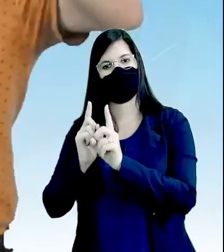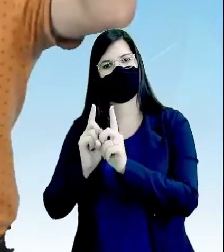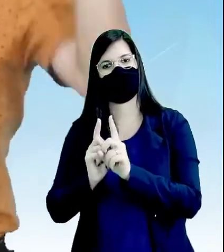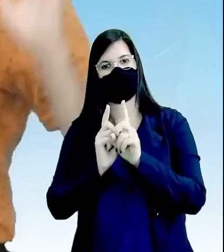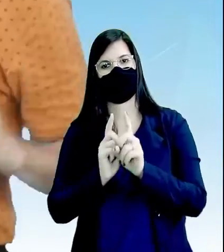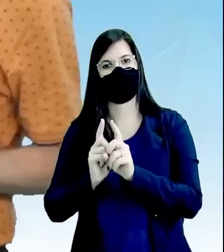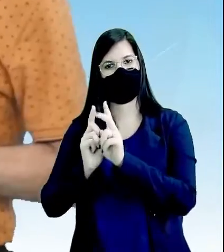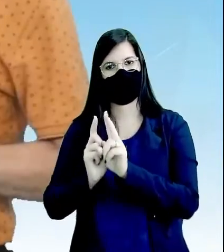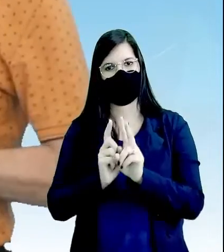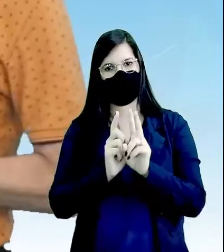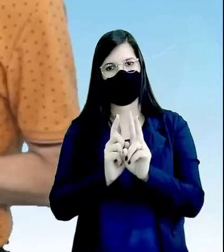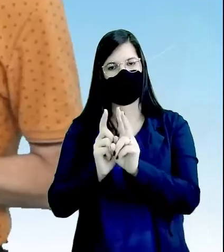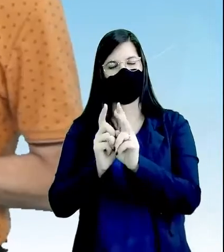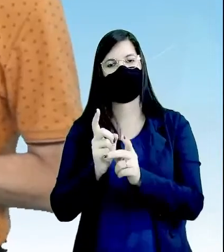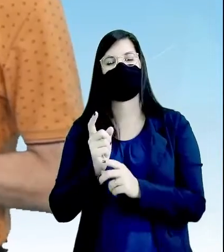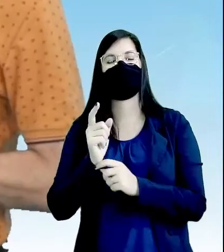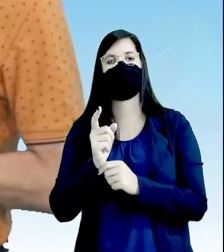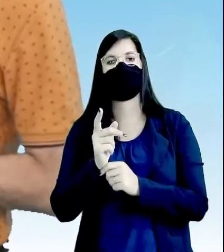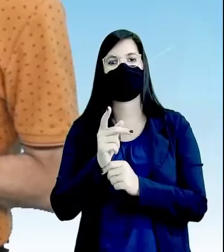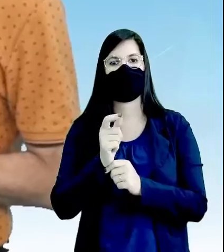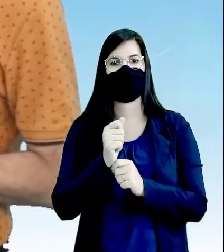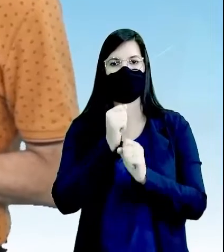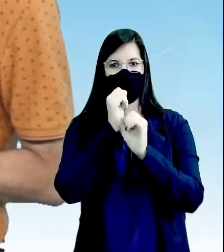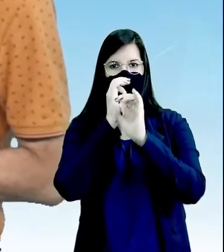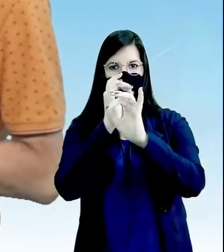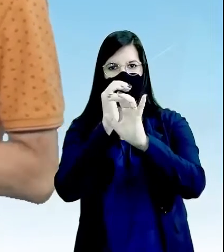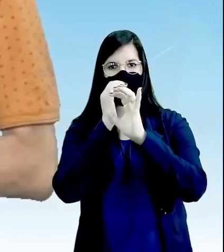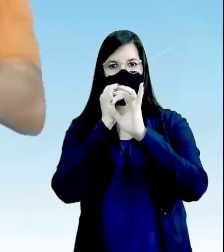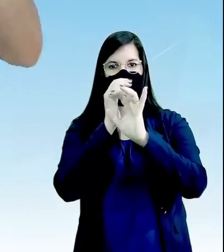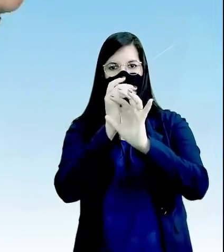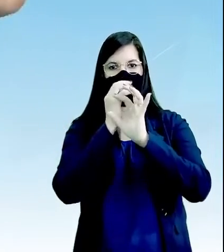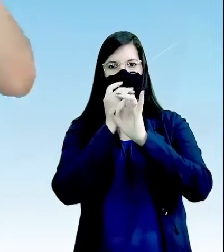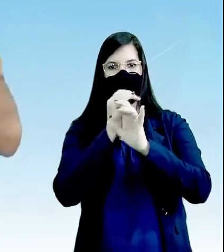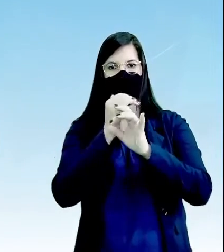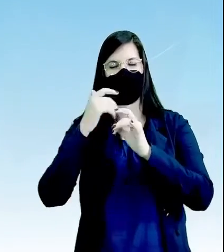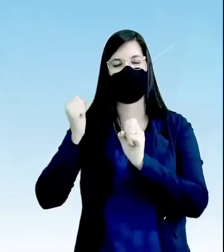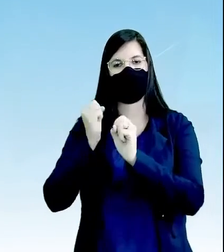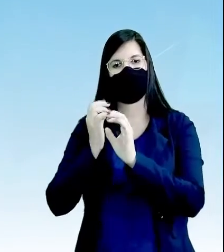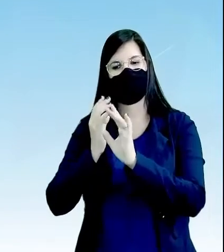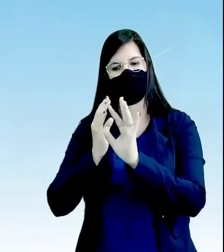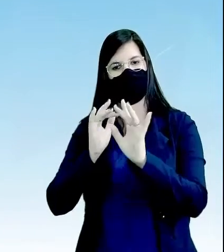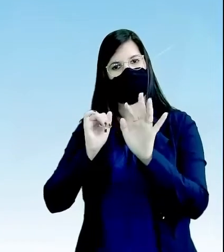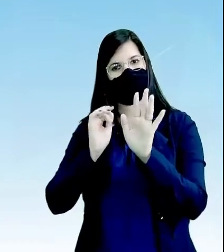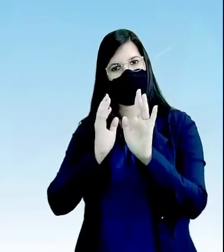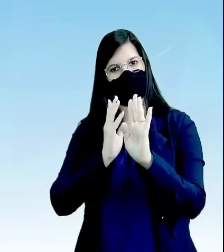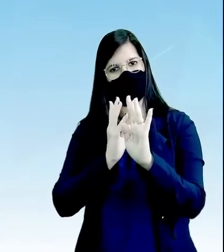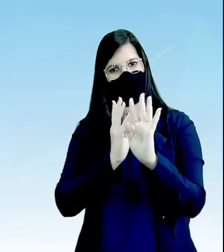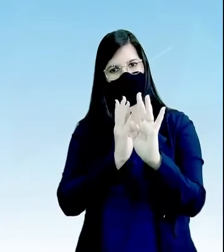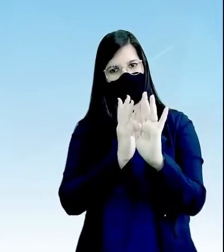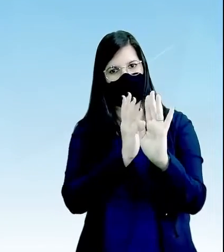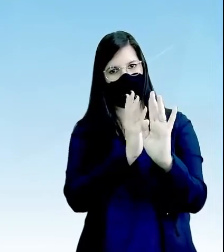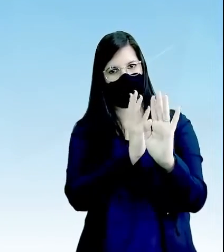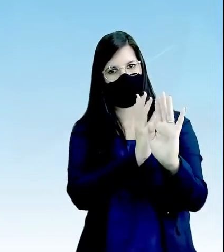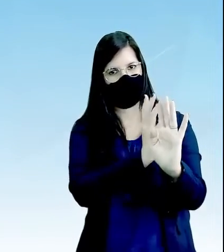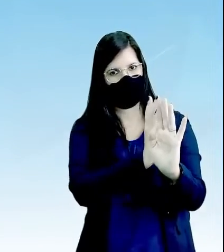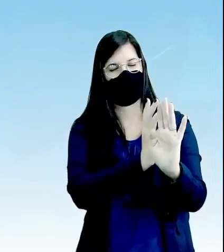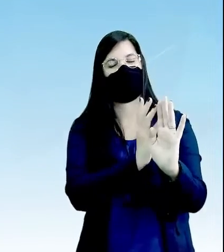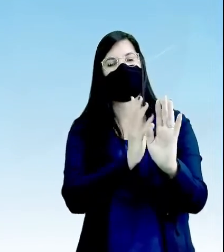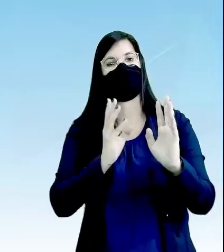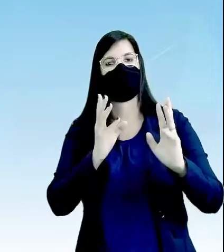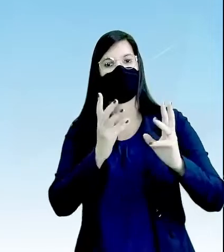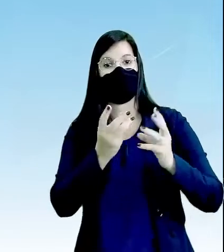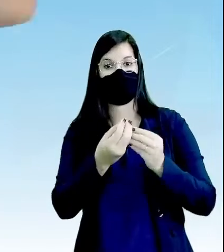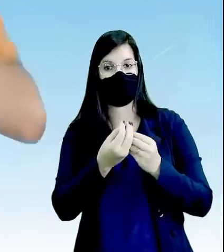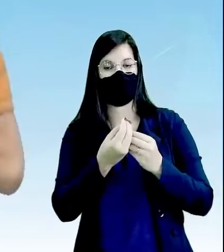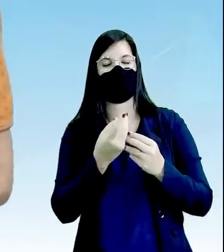atrás, Cortejo. como que um cortejo, e foram levando o Frei Caneca e os outros para o porto, para